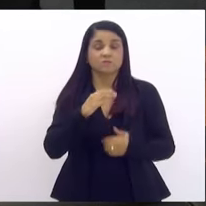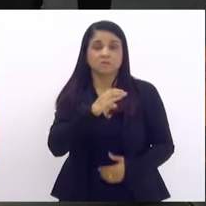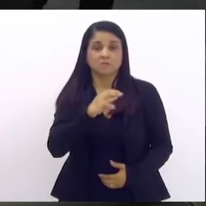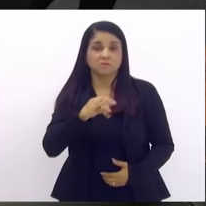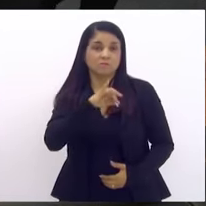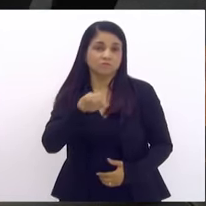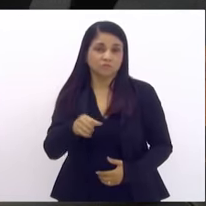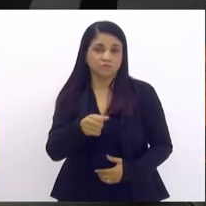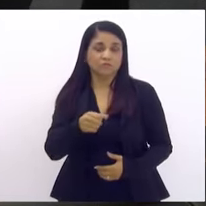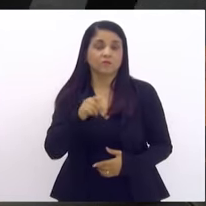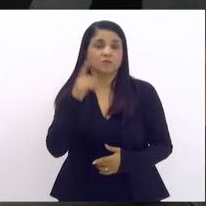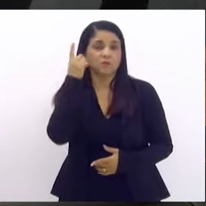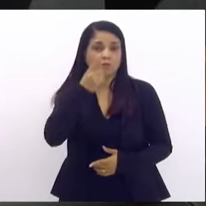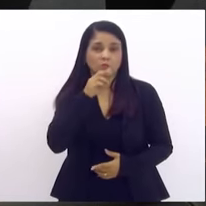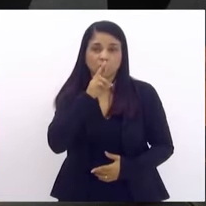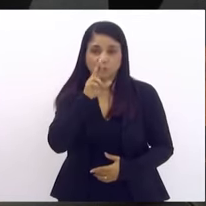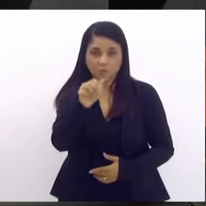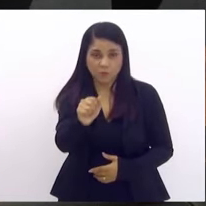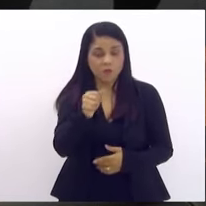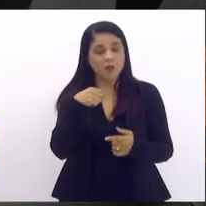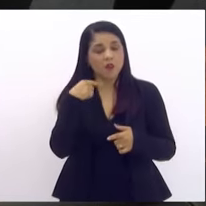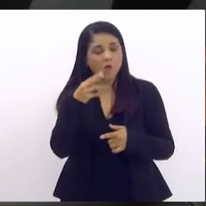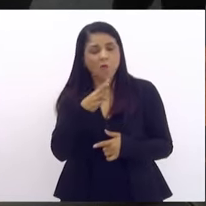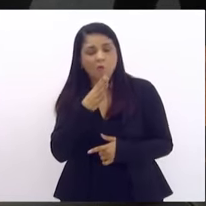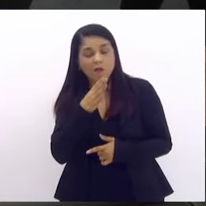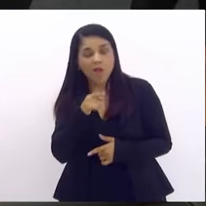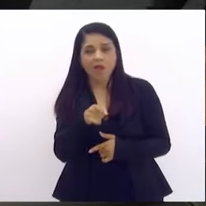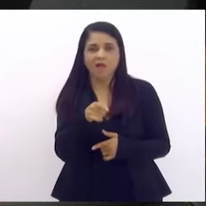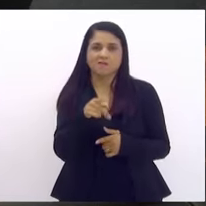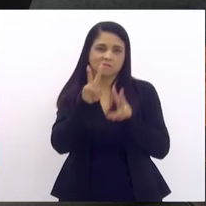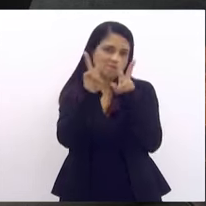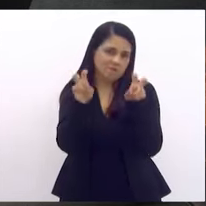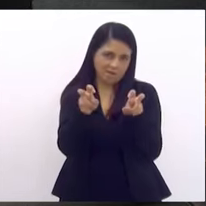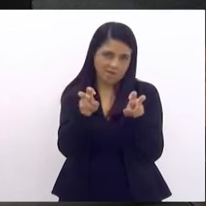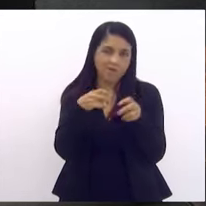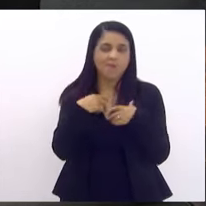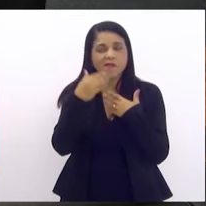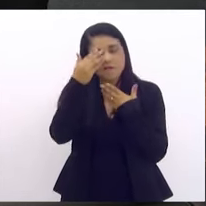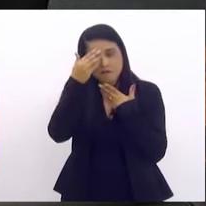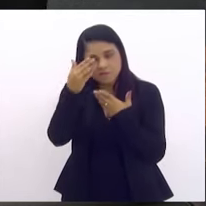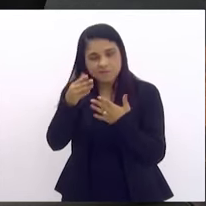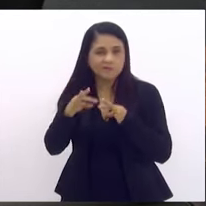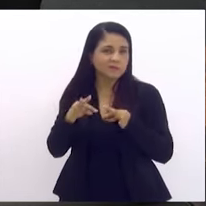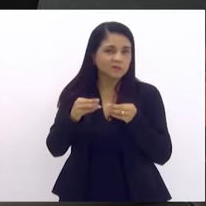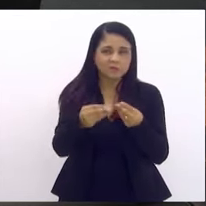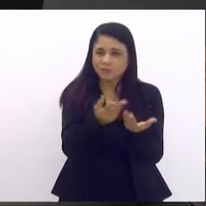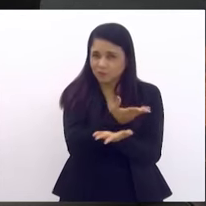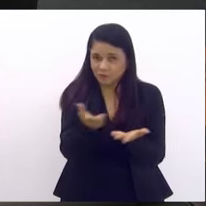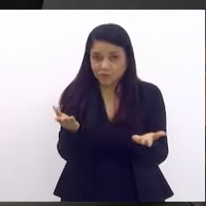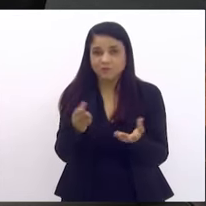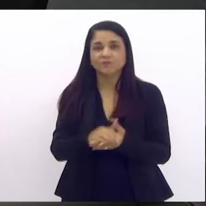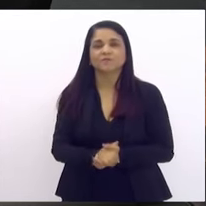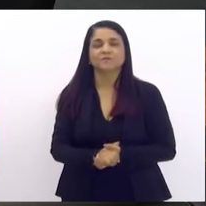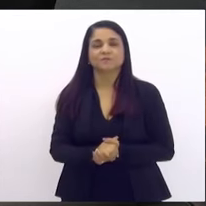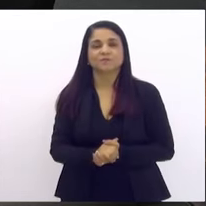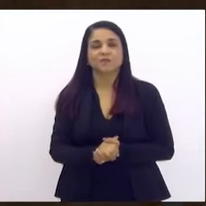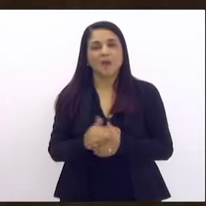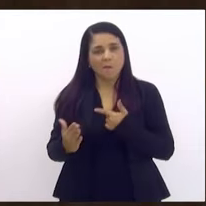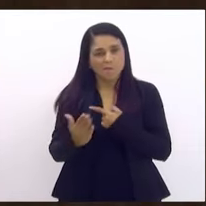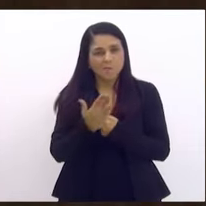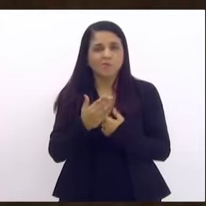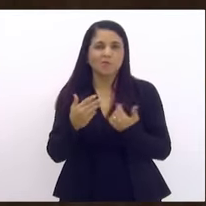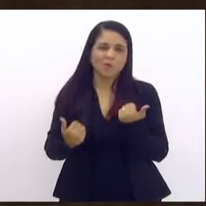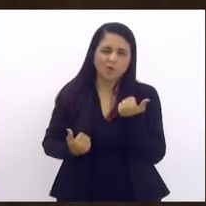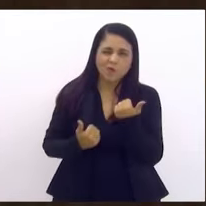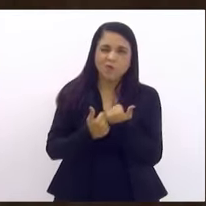especialmente trabalhou esse tema porque conhece isso então eu queria agradecer a todos que fizeram e dizer o seguinte inclusive estamos